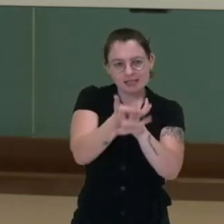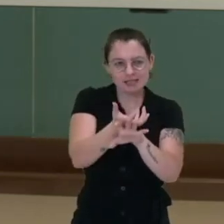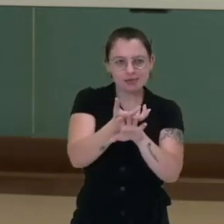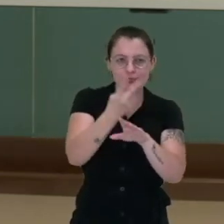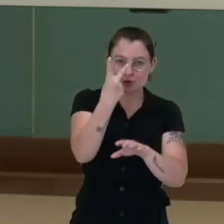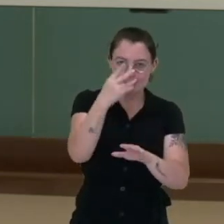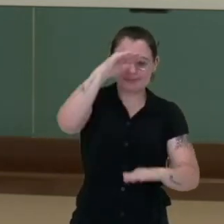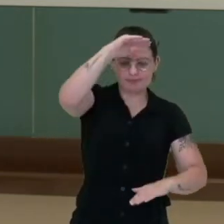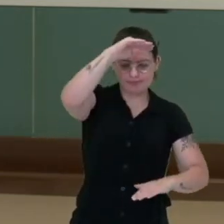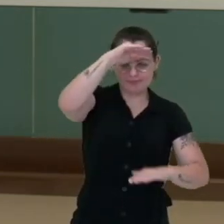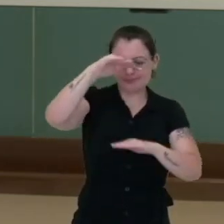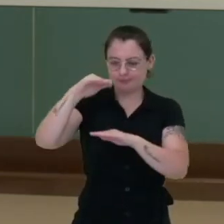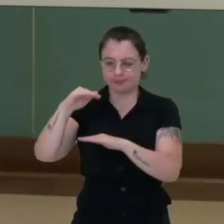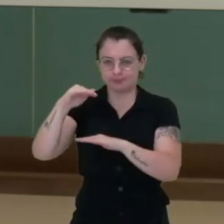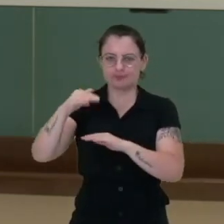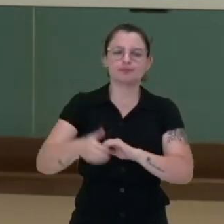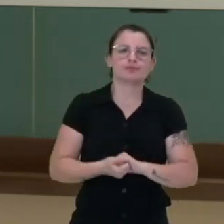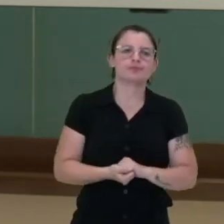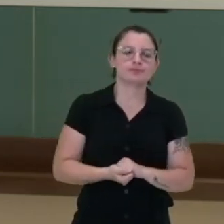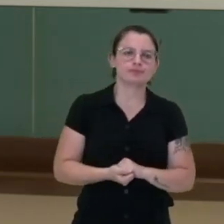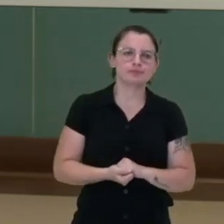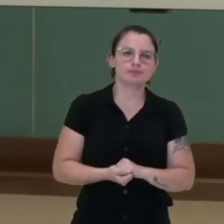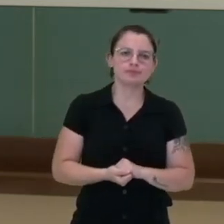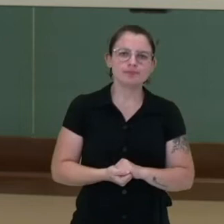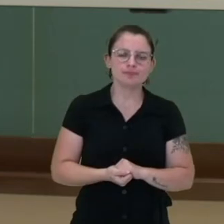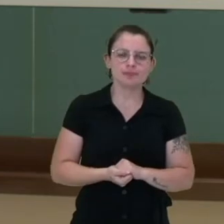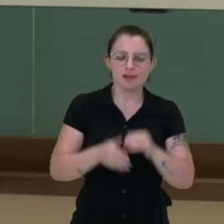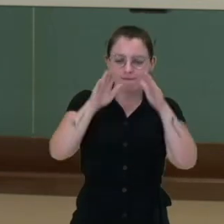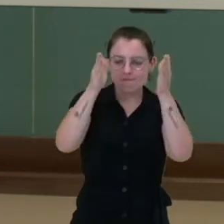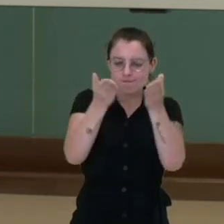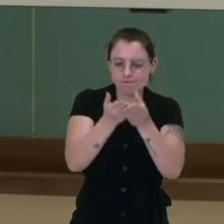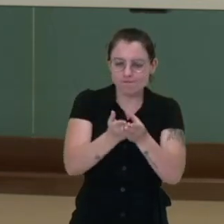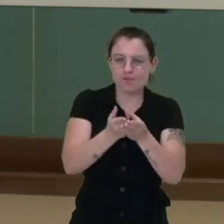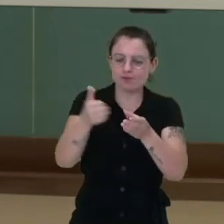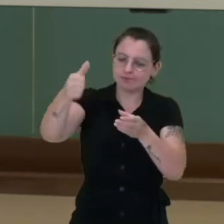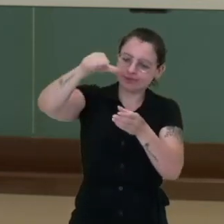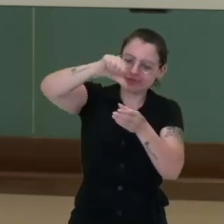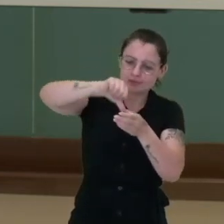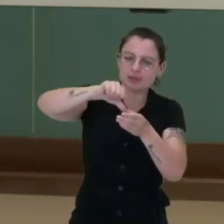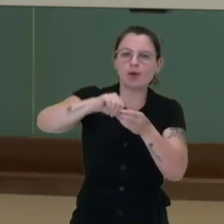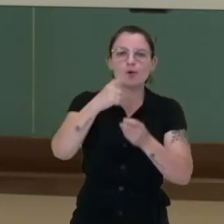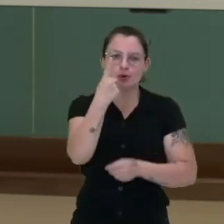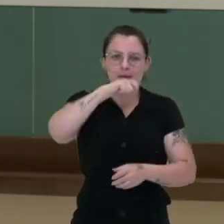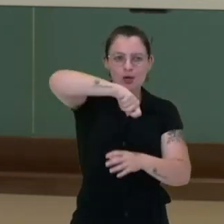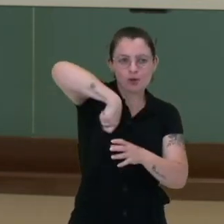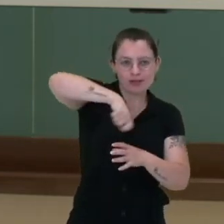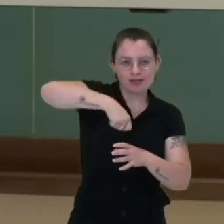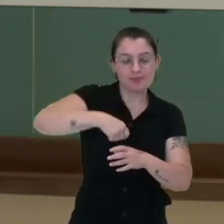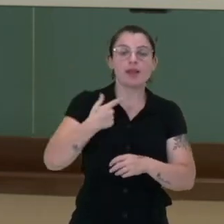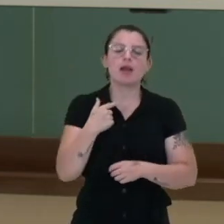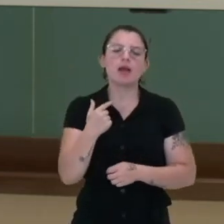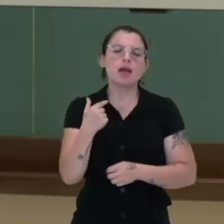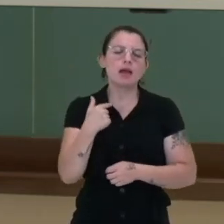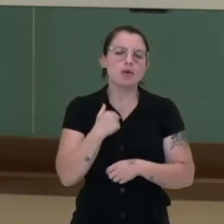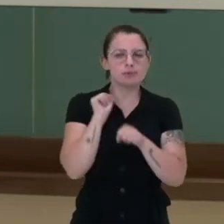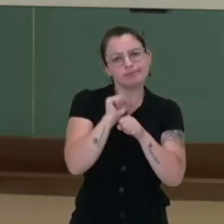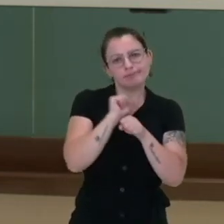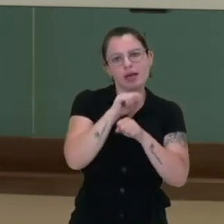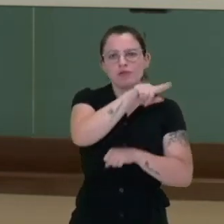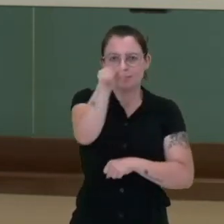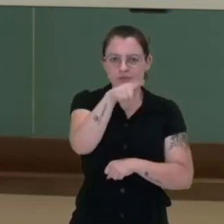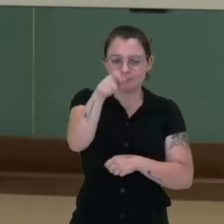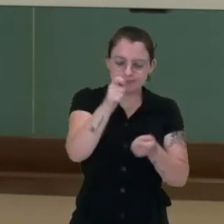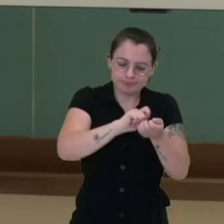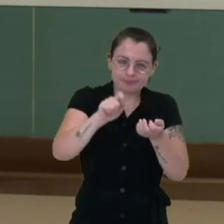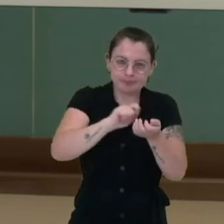tamanhos, uma menor e outra maior, funil e uma colher. Eu vou dar um tempinho para você anotar esses materiais